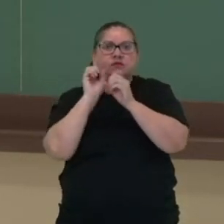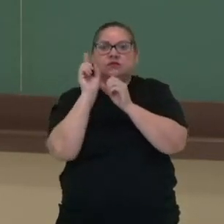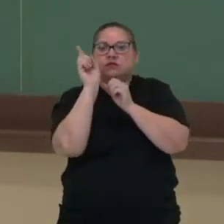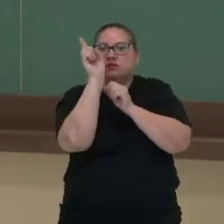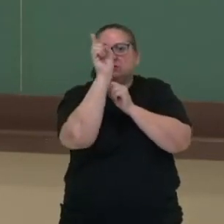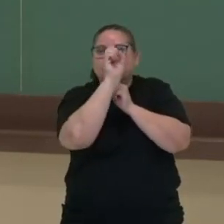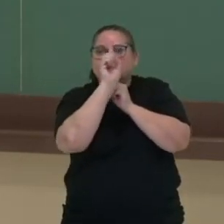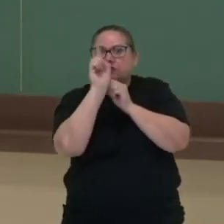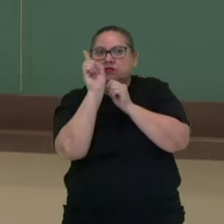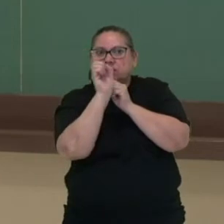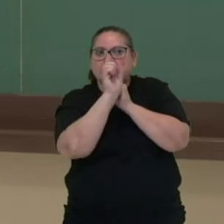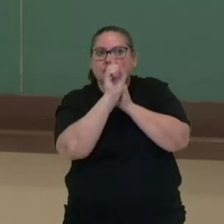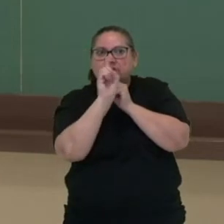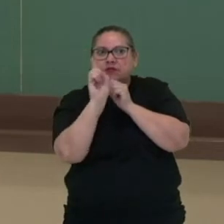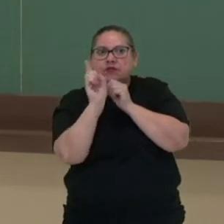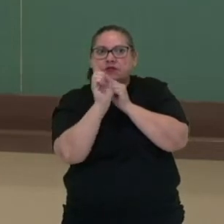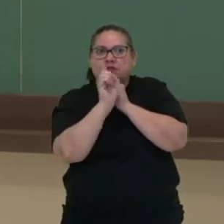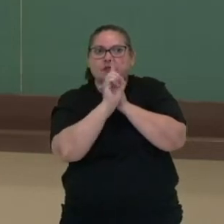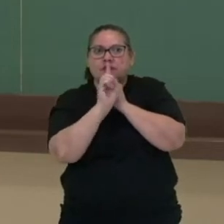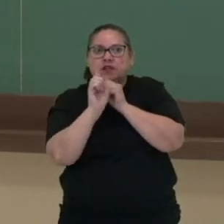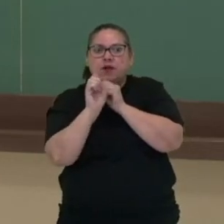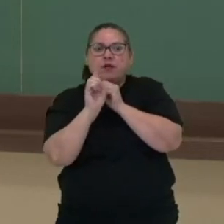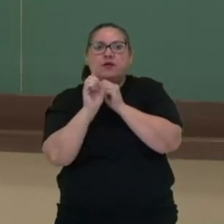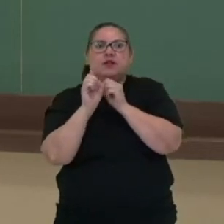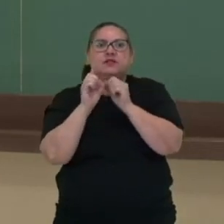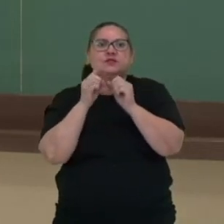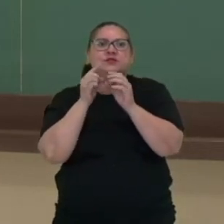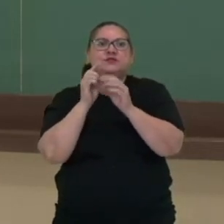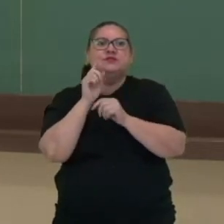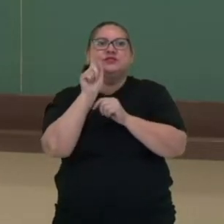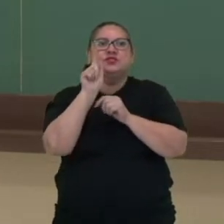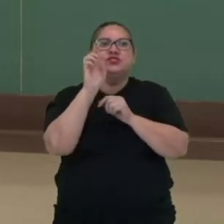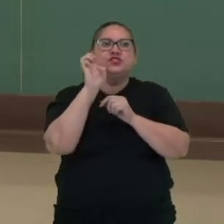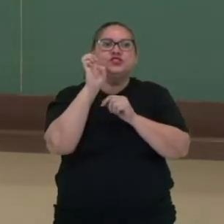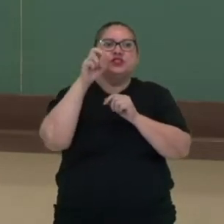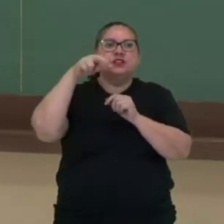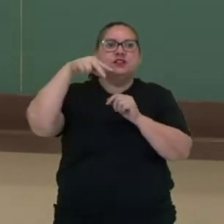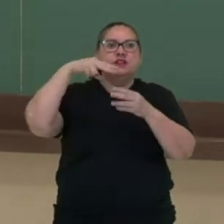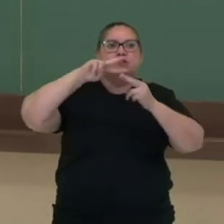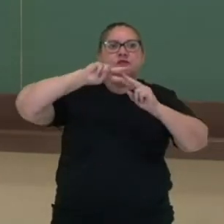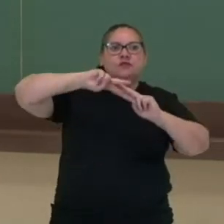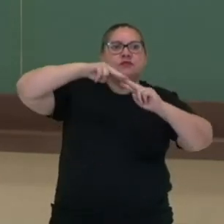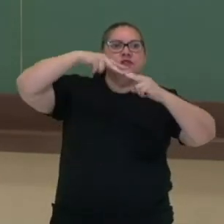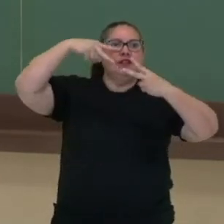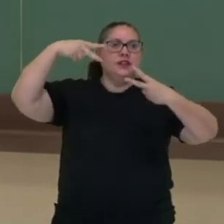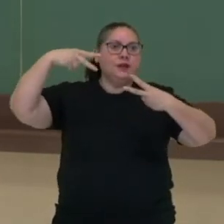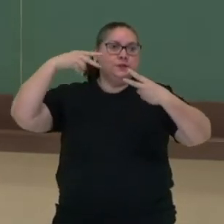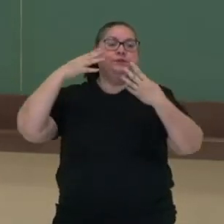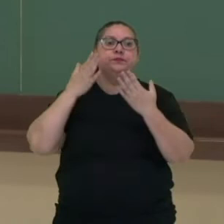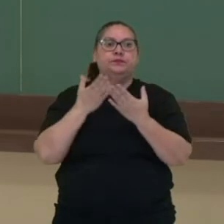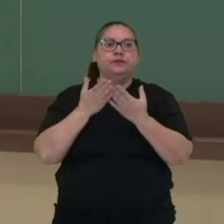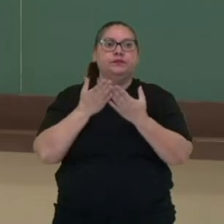vamos encontrar aqui, ó, o material genético, o DNA.